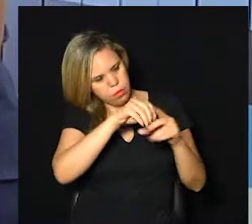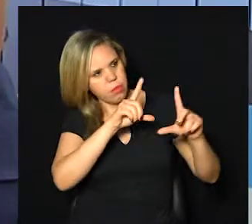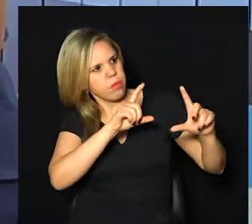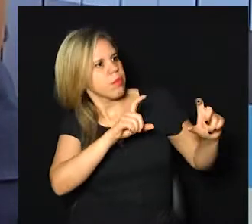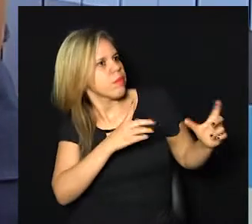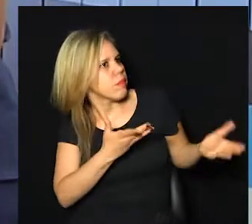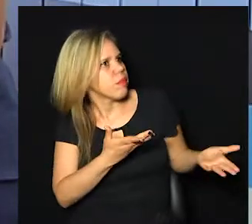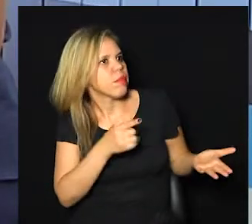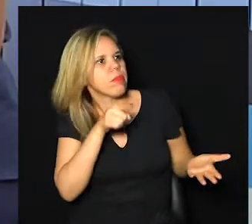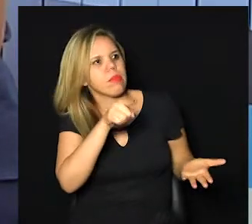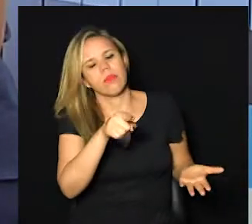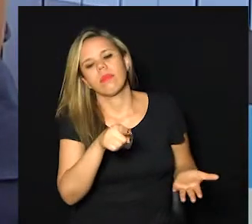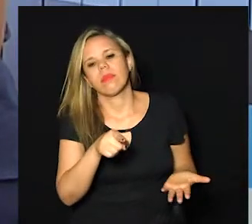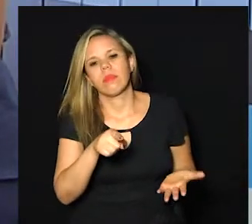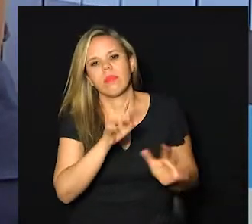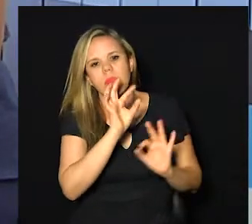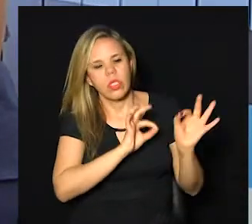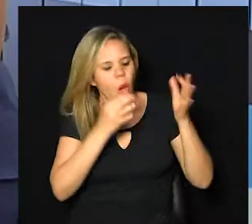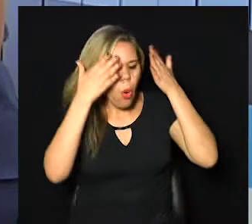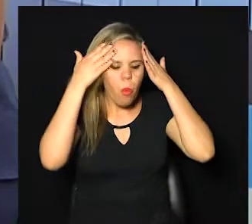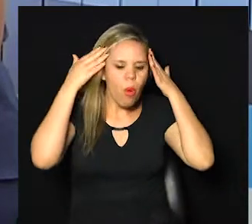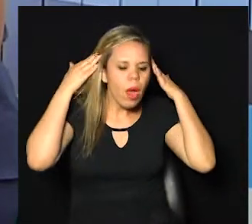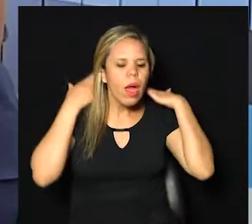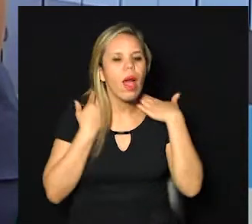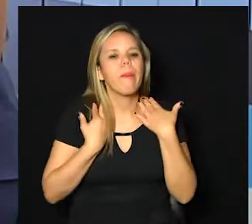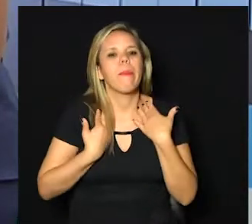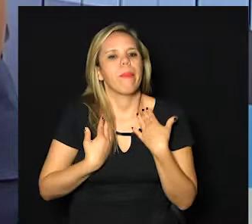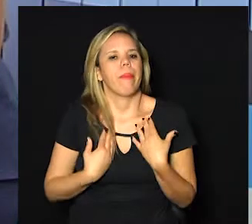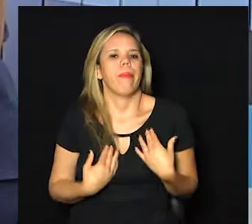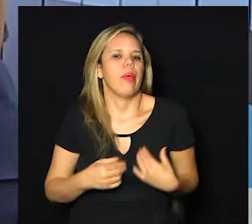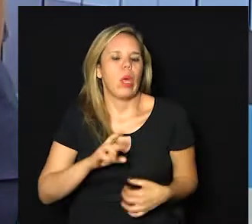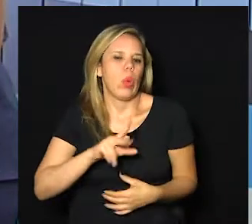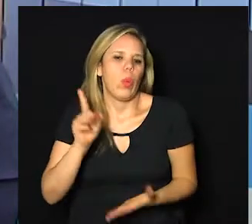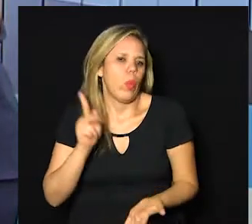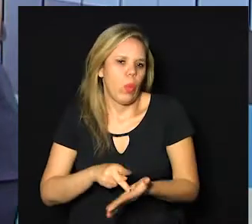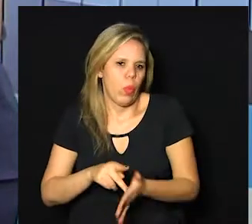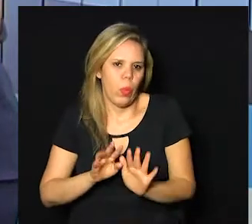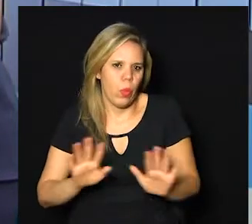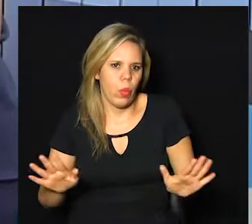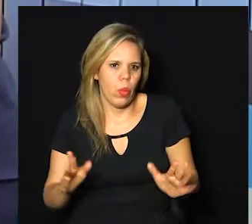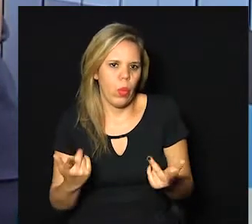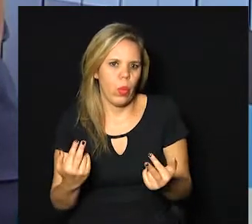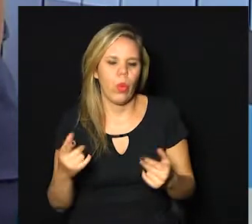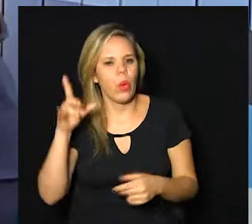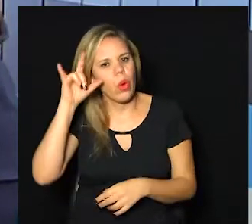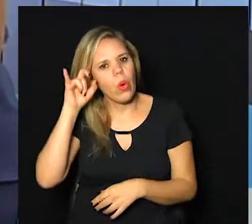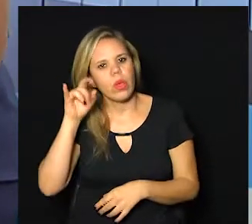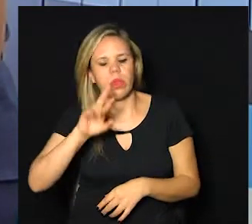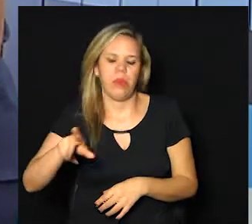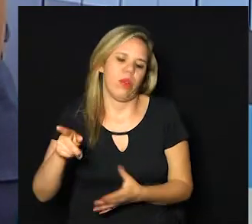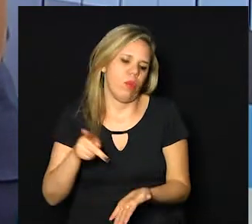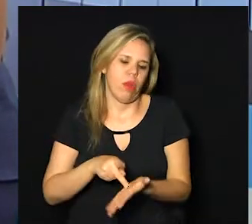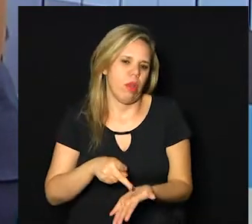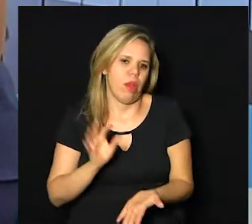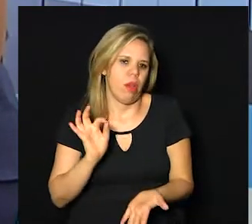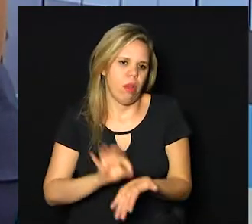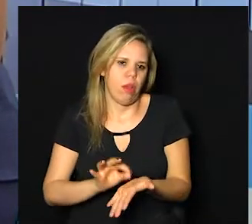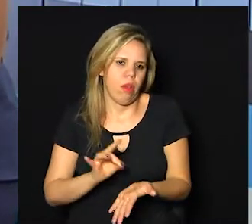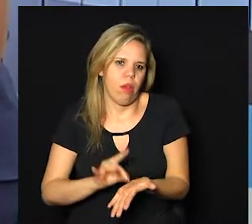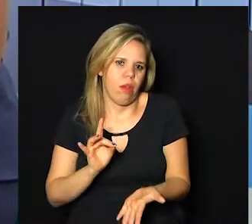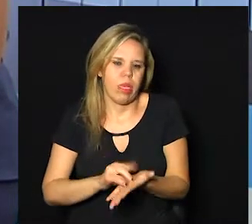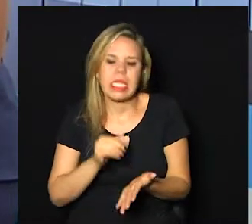né? Então você arruma o cabelo, você não é um real, assim como o Instagram não é um real. Então aqui